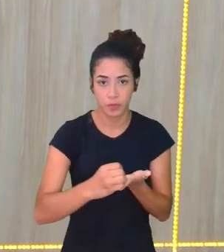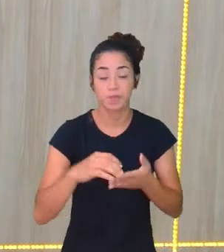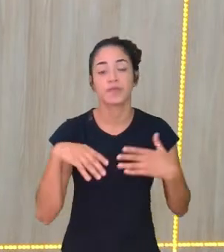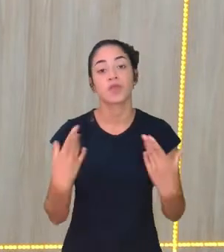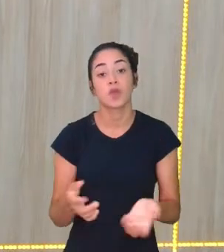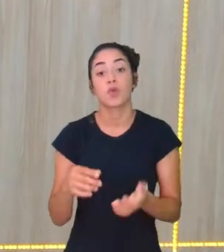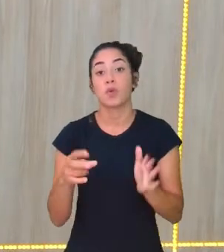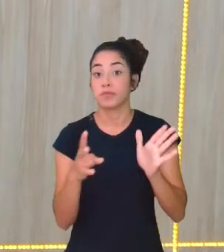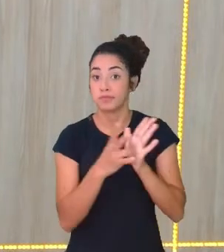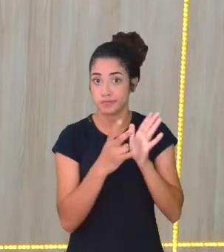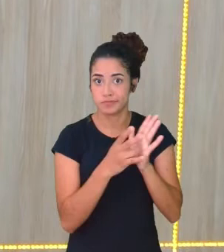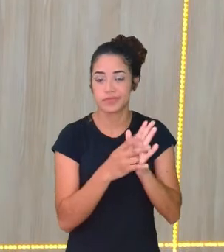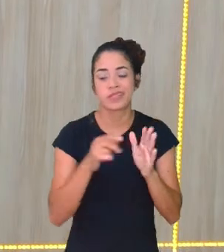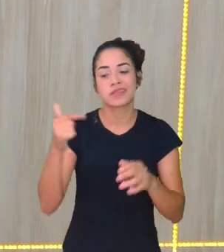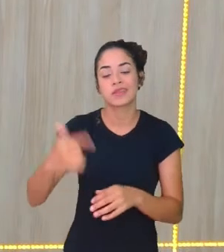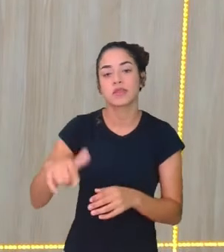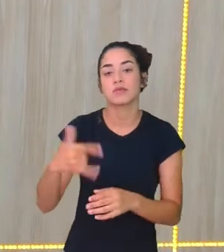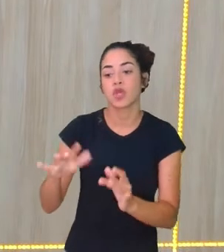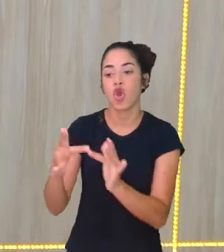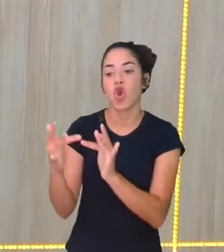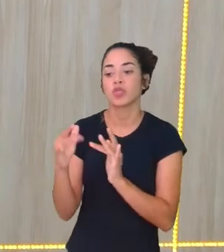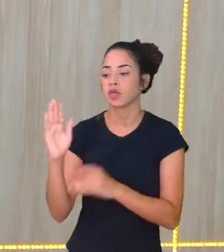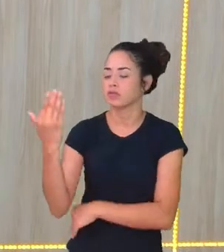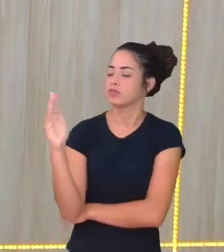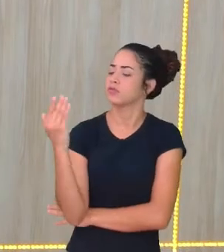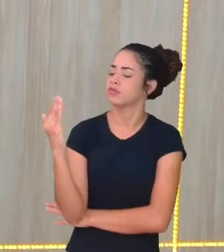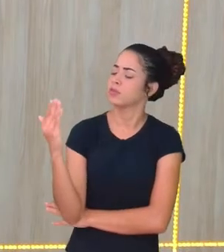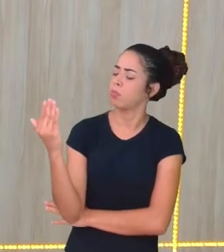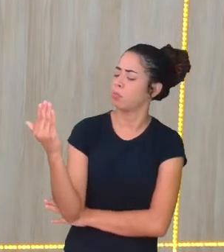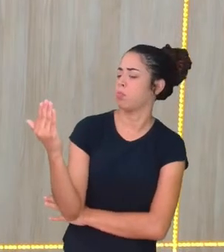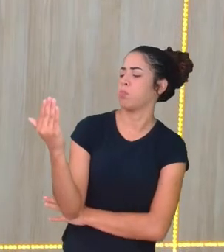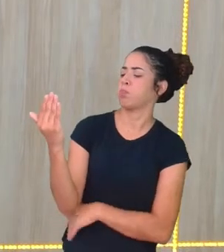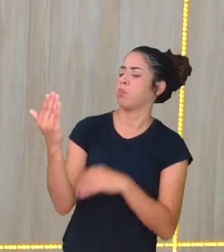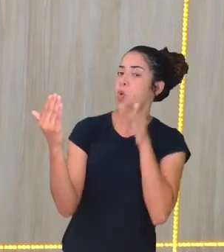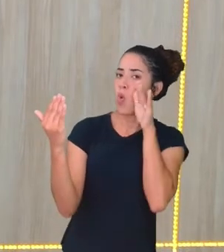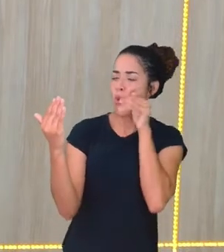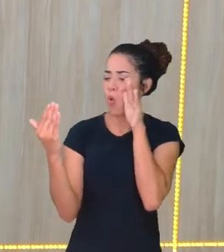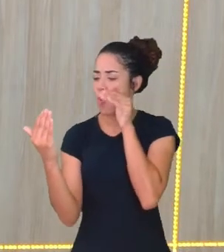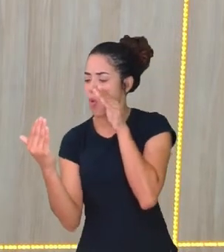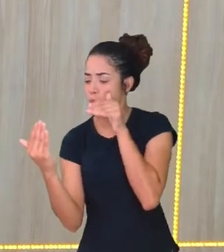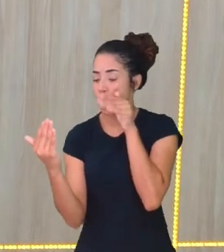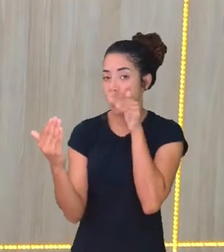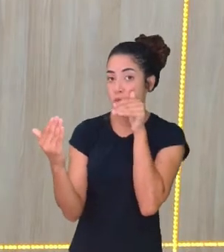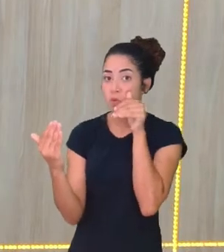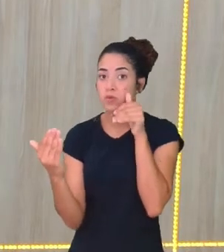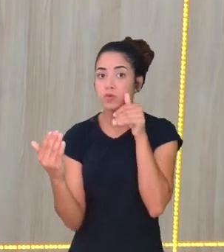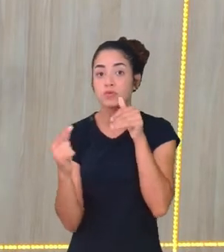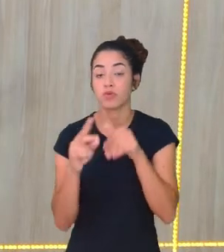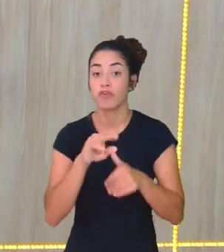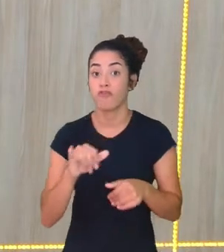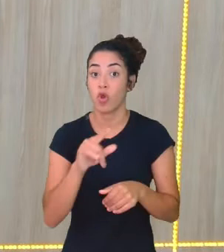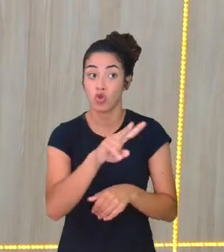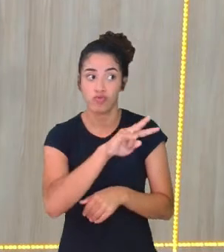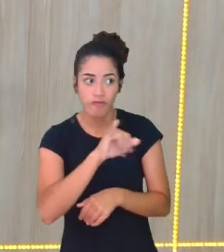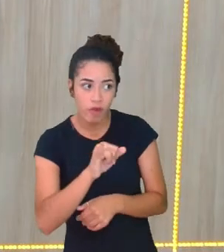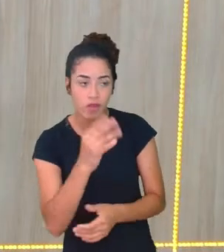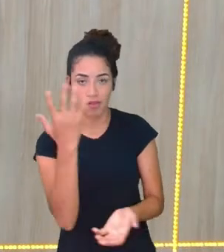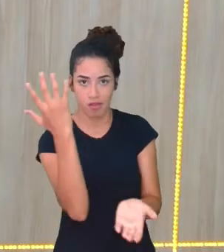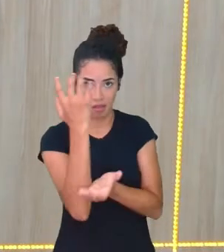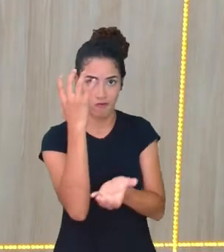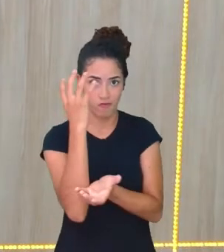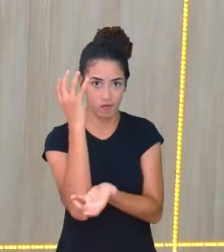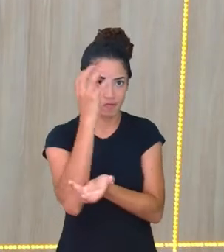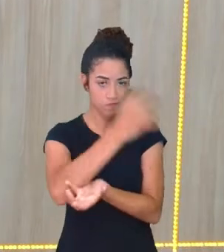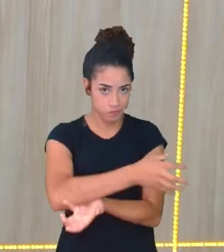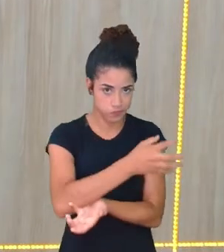o indígena ele não tinha contato com espelho ele viu o espelho e ficava curioso Aí acaba a fazer o seguinte ó tô validar três aves